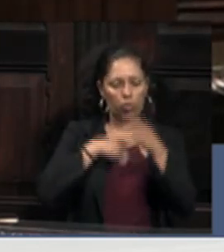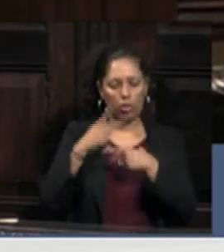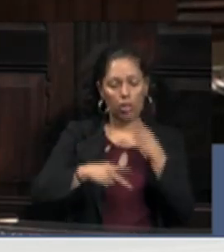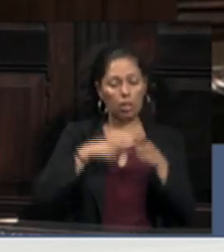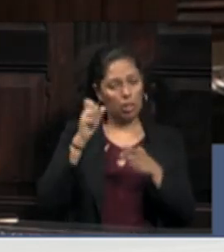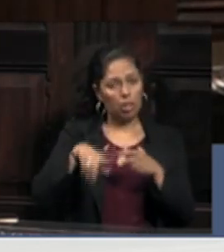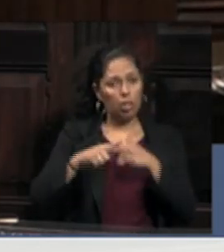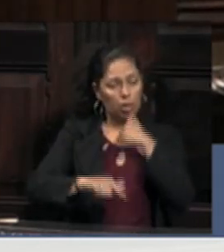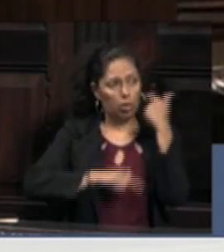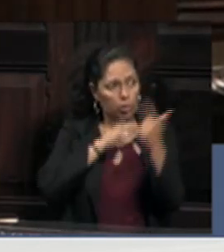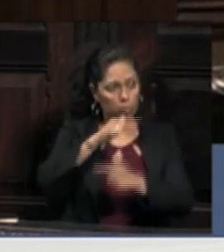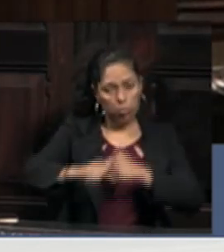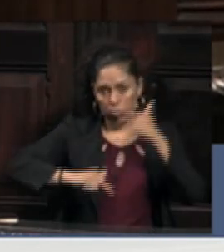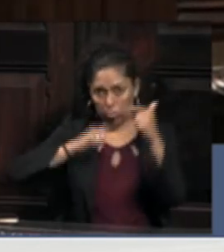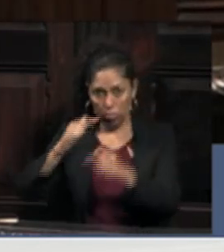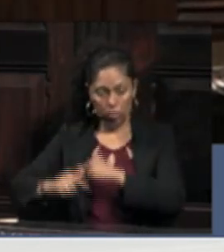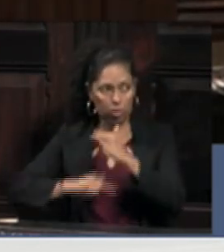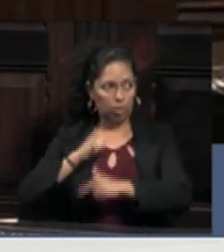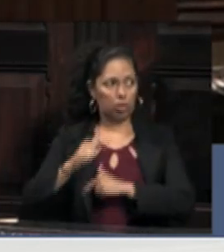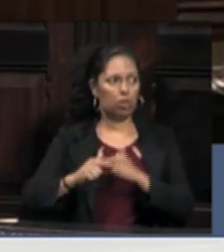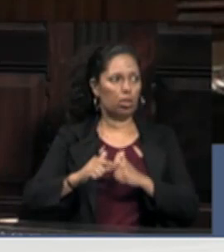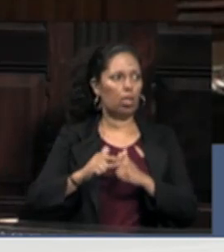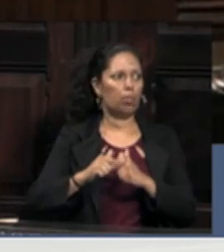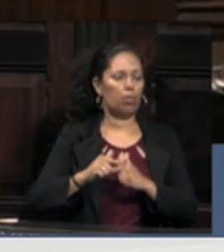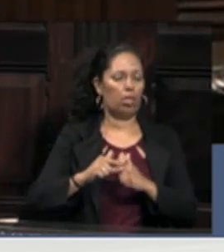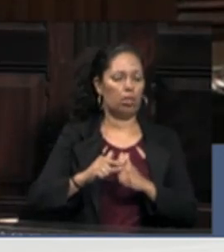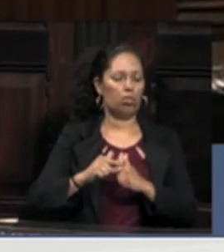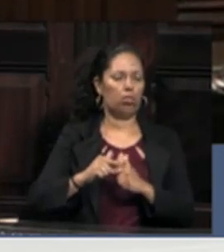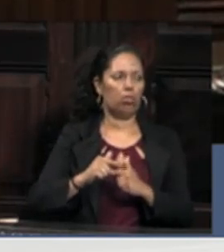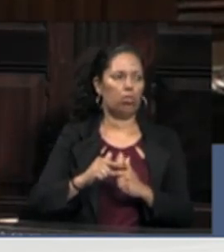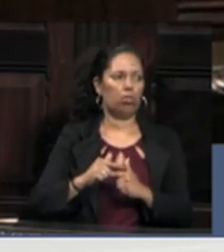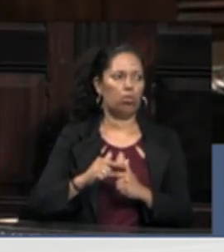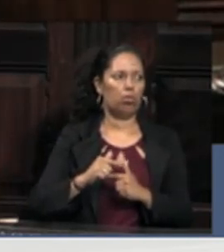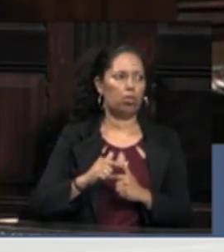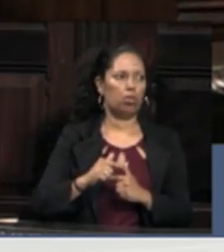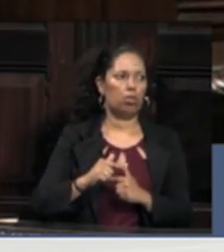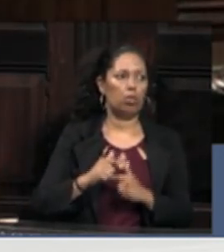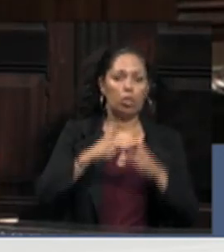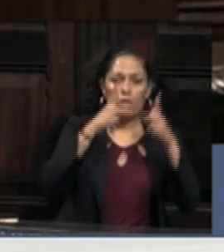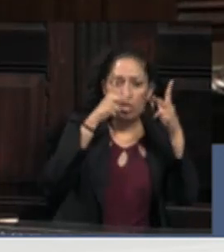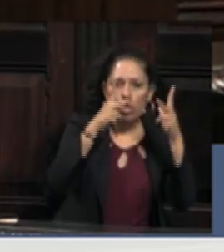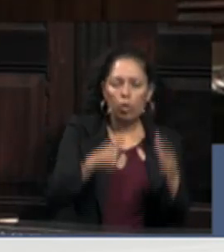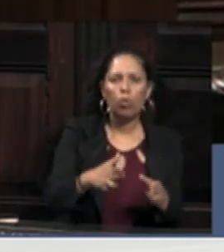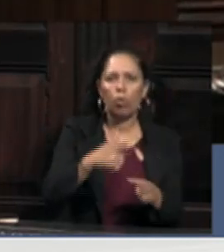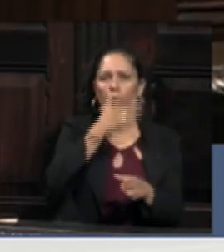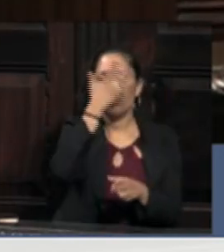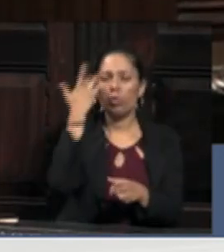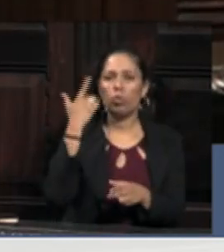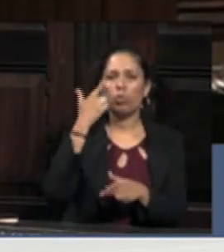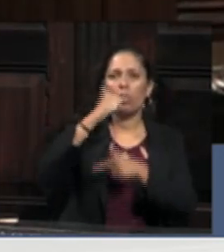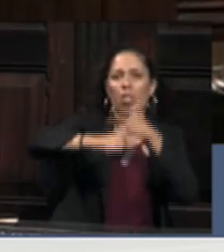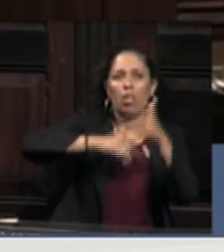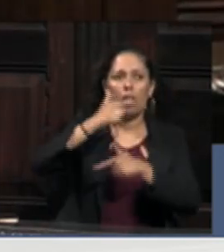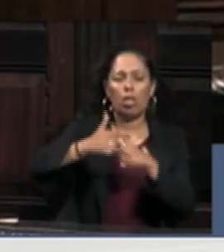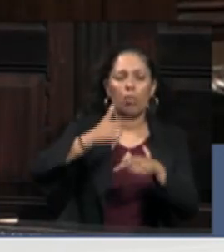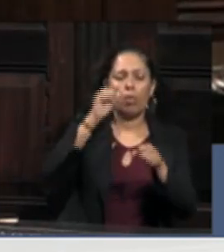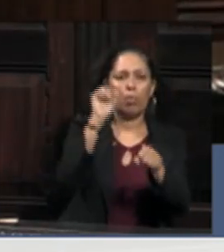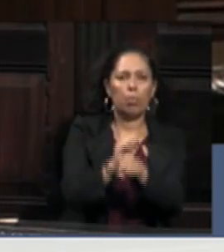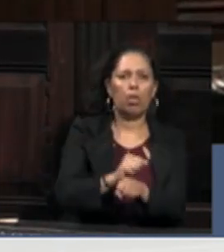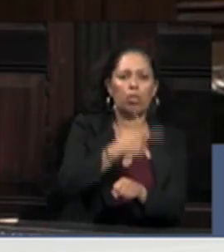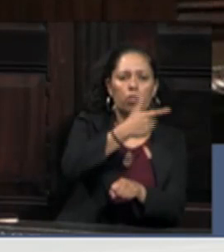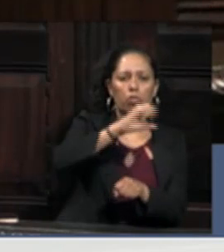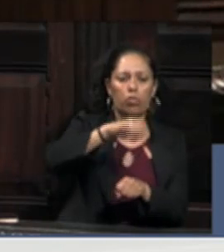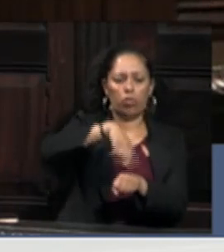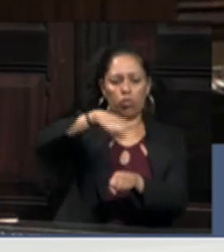que acompanhará o professor quando da sua aposentadoria, como acontece quando ele se aposenta com 20 horas, como acontece quando ele se aposenta